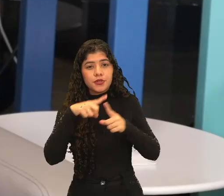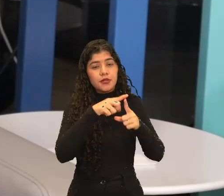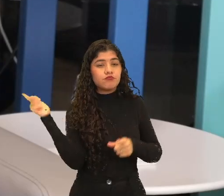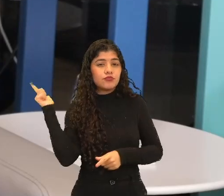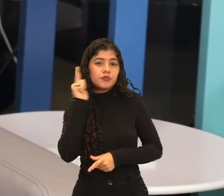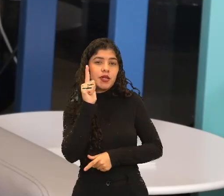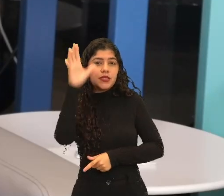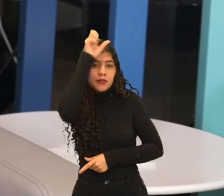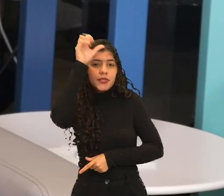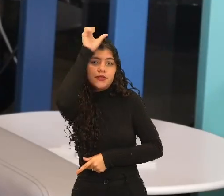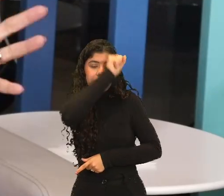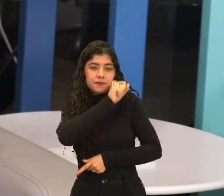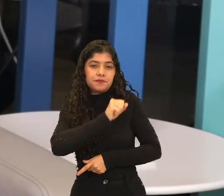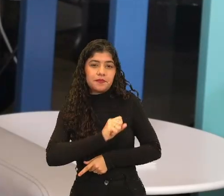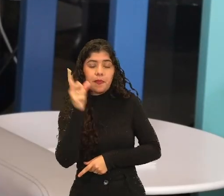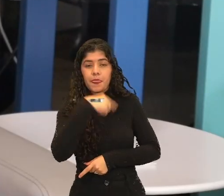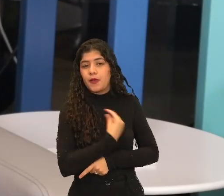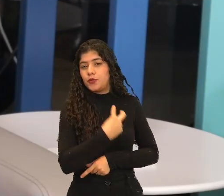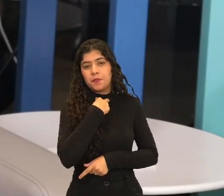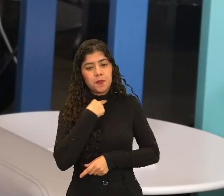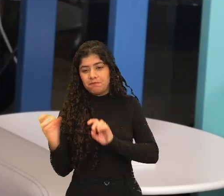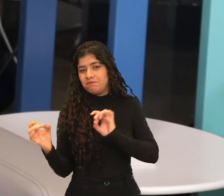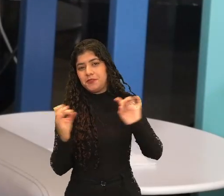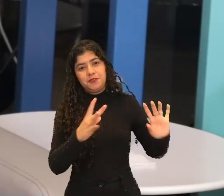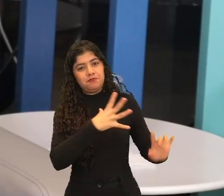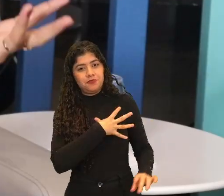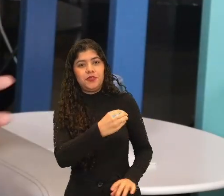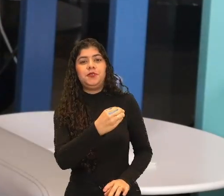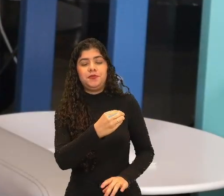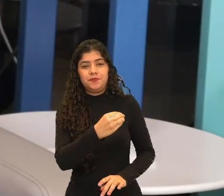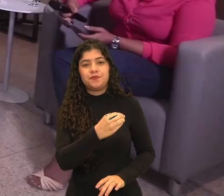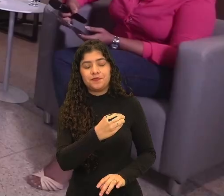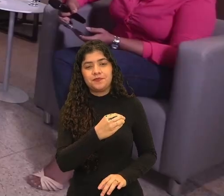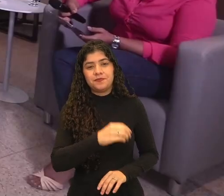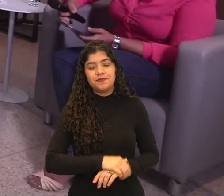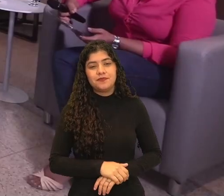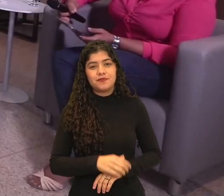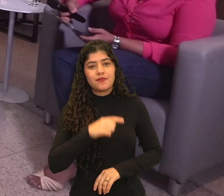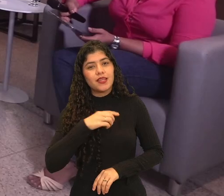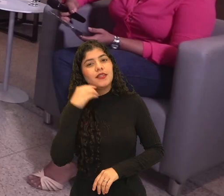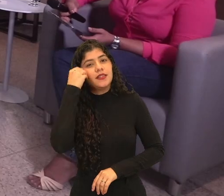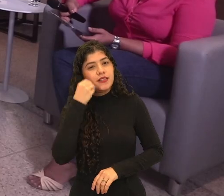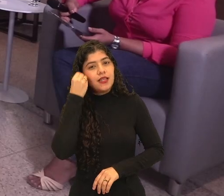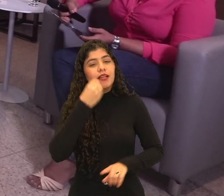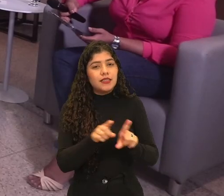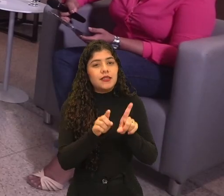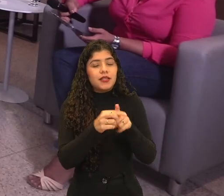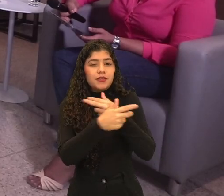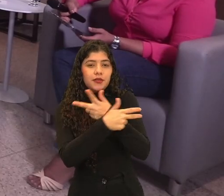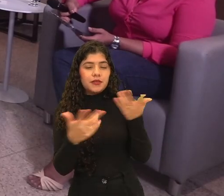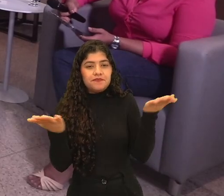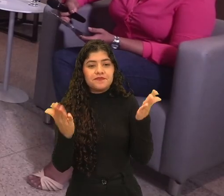aprender. Né? Então, a gente não pode desistir na primeira, né? A gente tem que tentar fazer em casa,